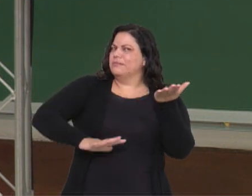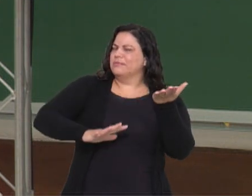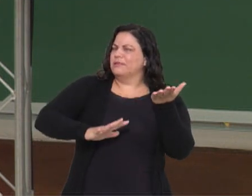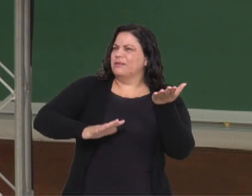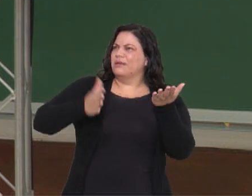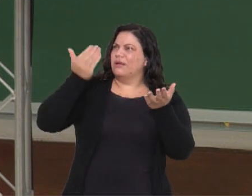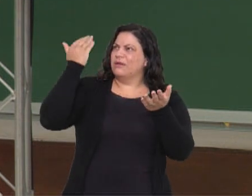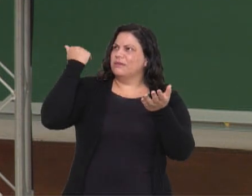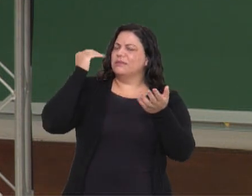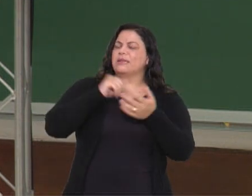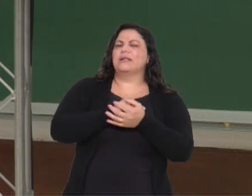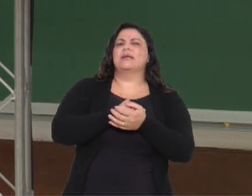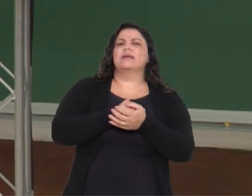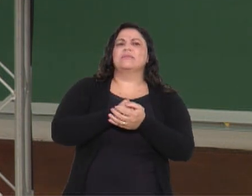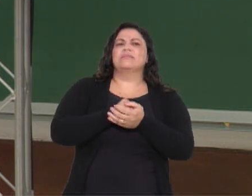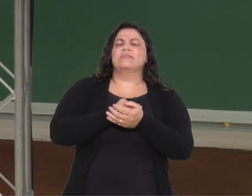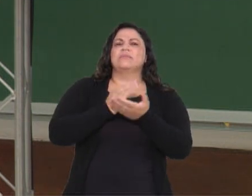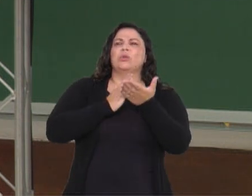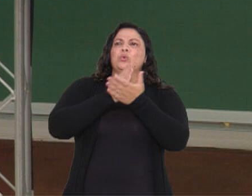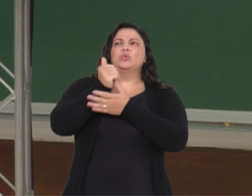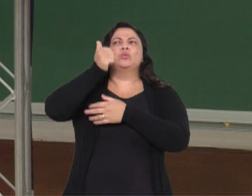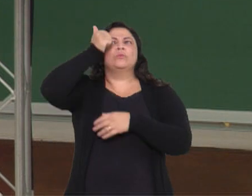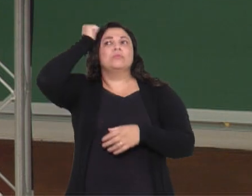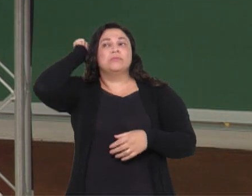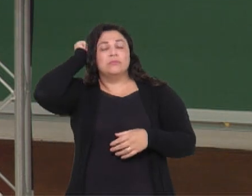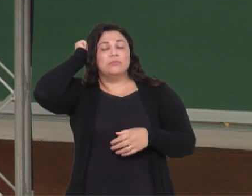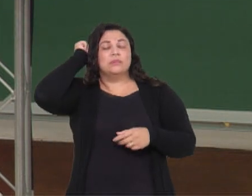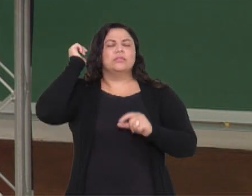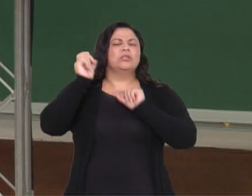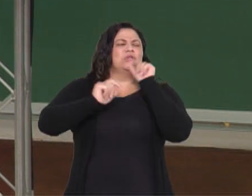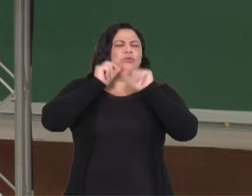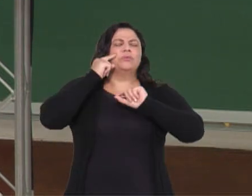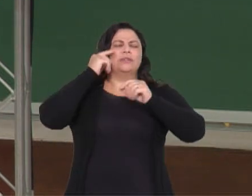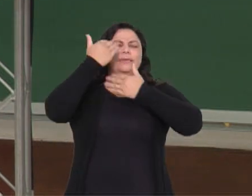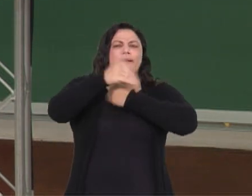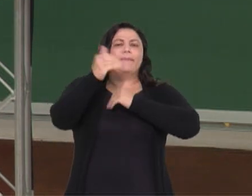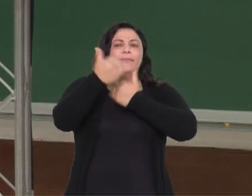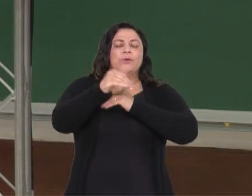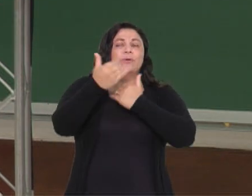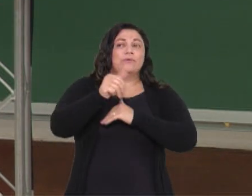de vestibular. Para ser mais preciso, isso aqui é vestibular PUC.